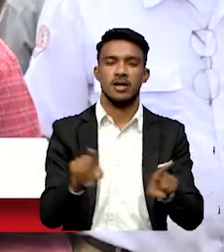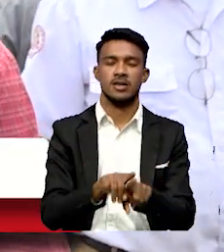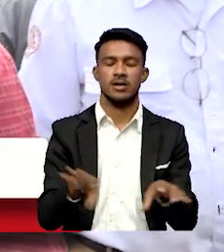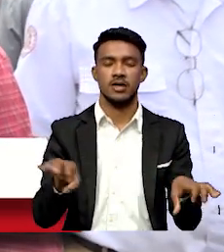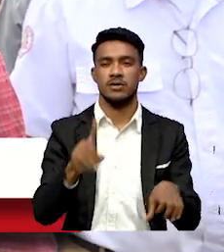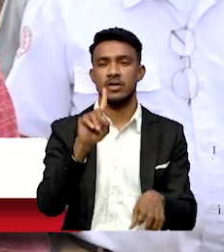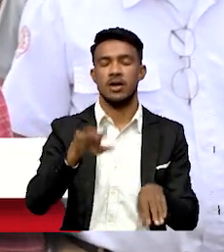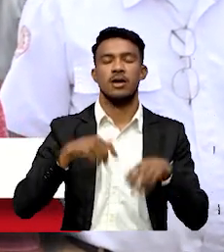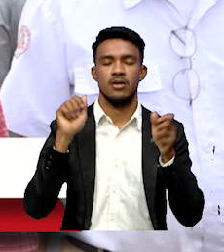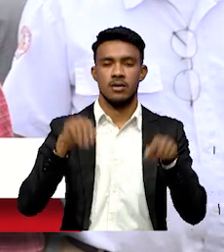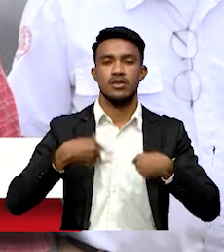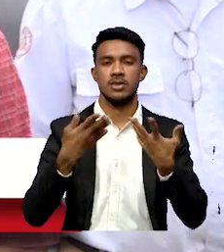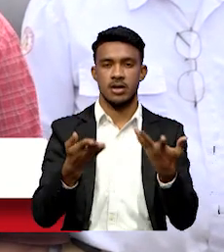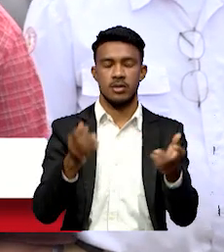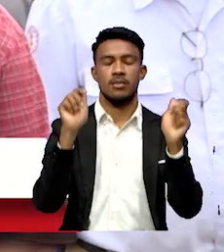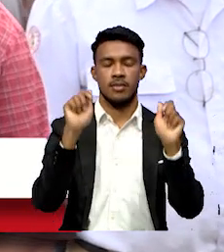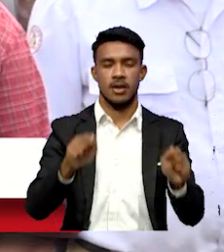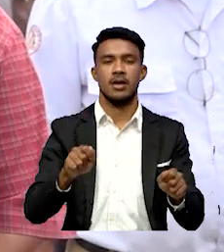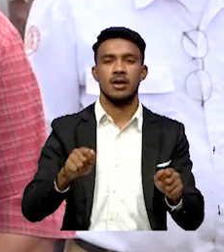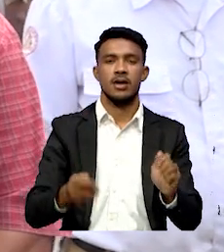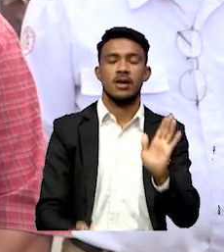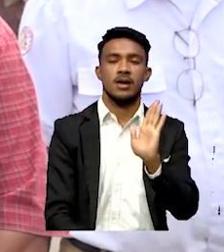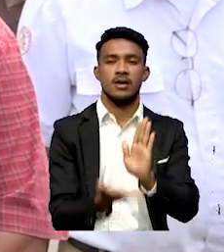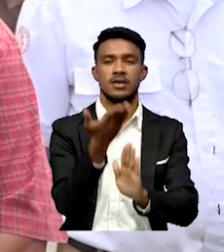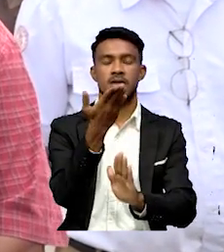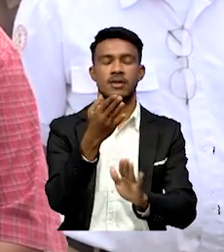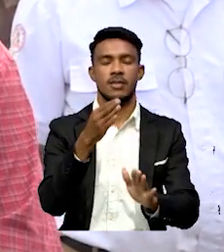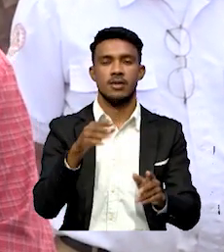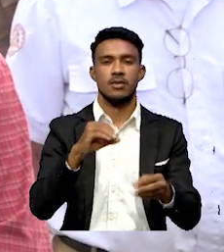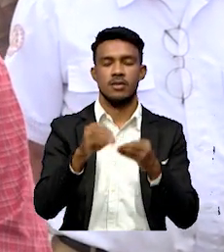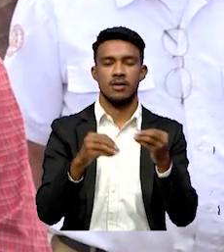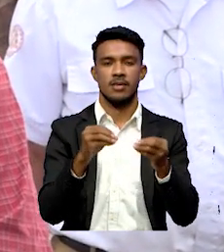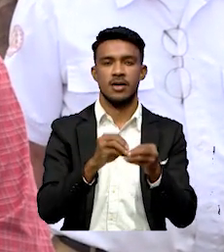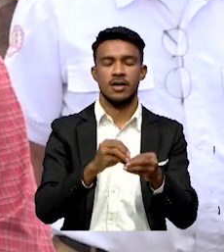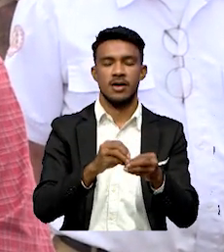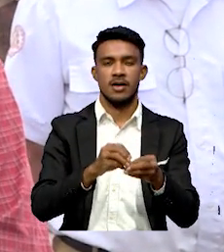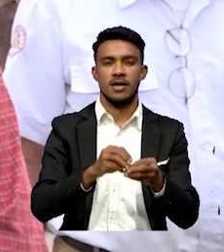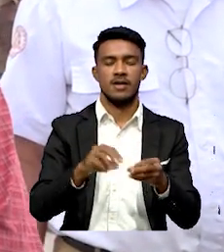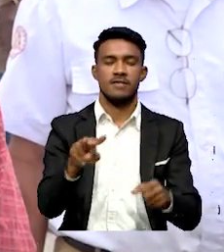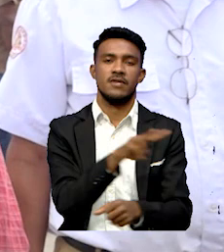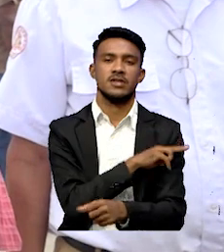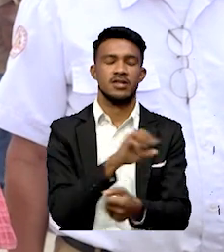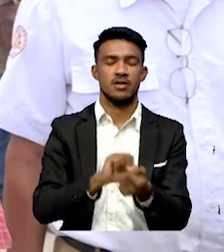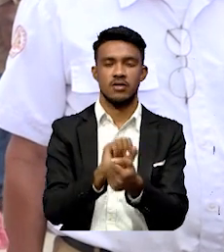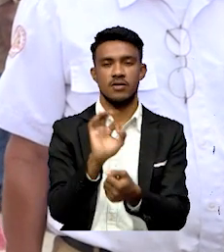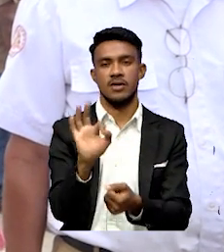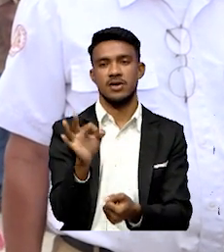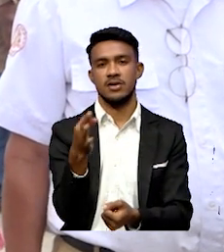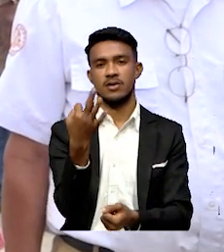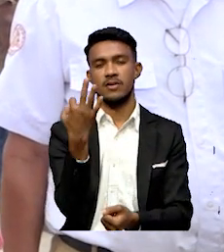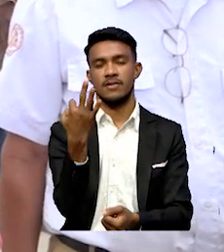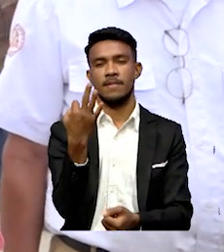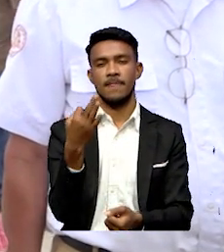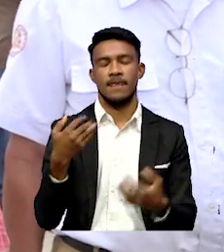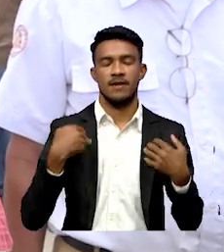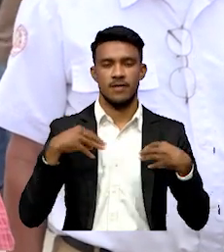vele, sair da saia tan cobertura vai a vacina Covid-19. Leliu e a